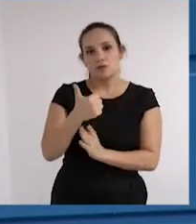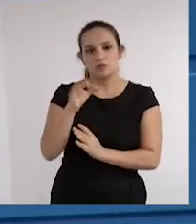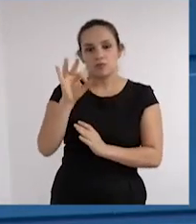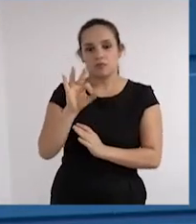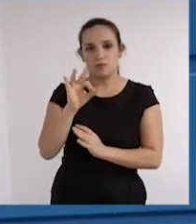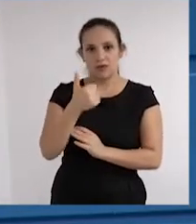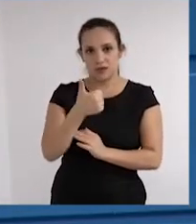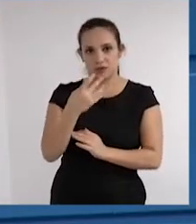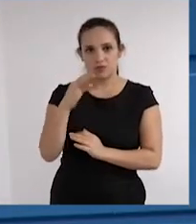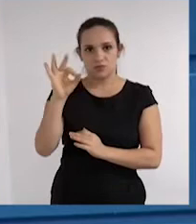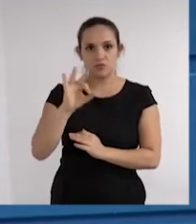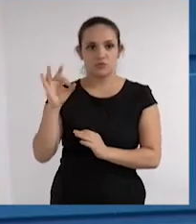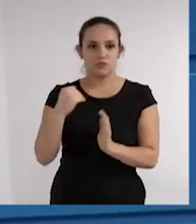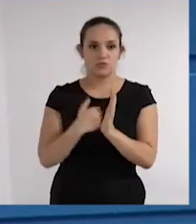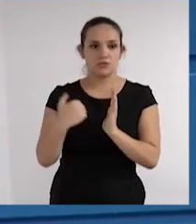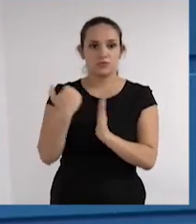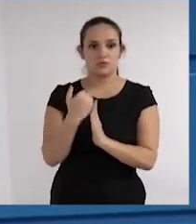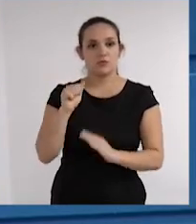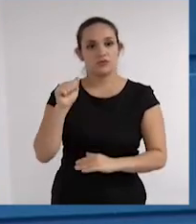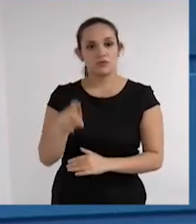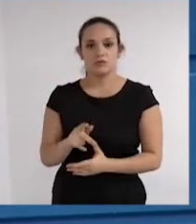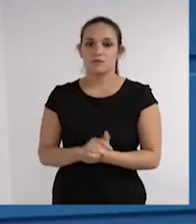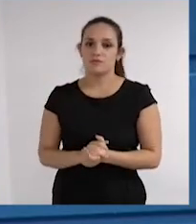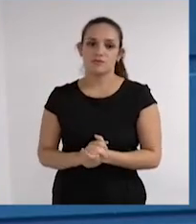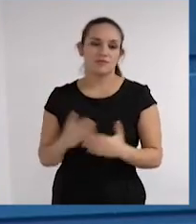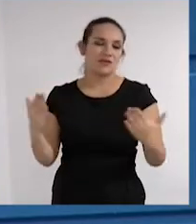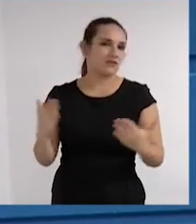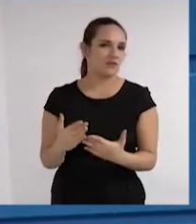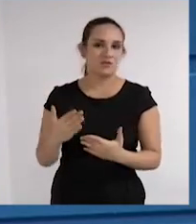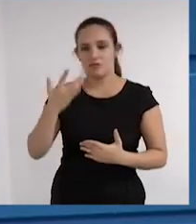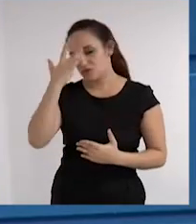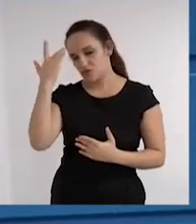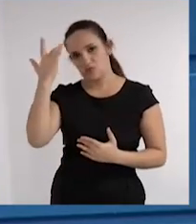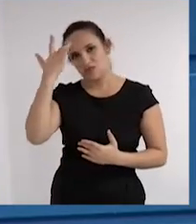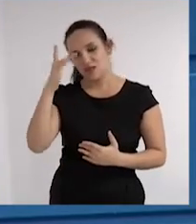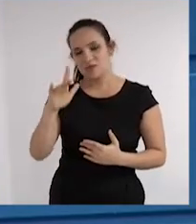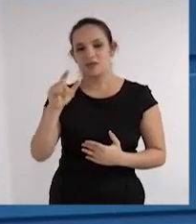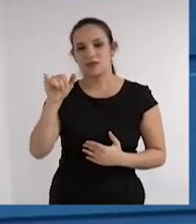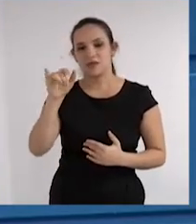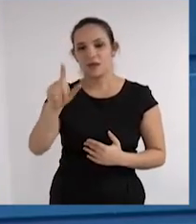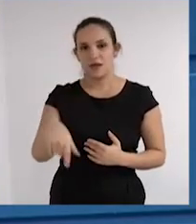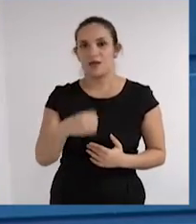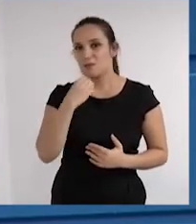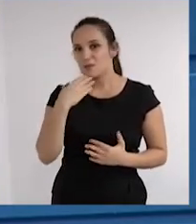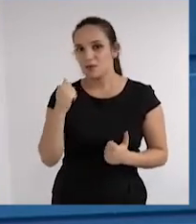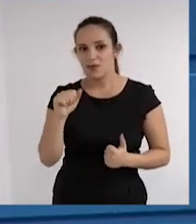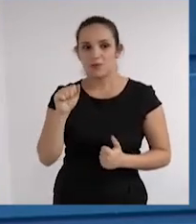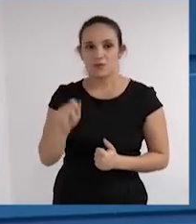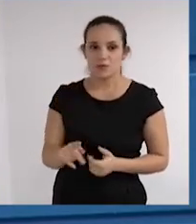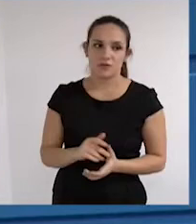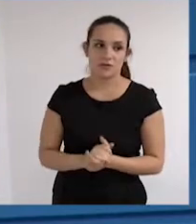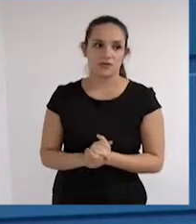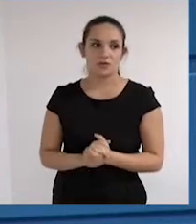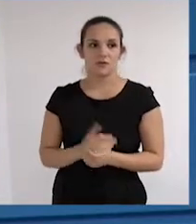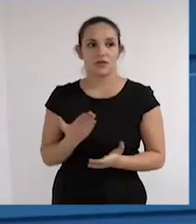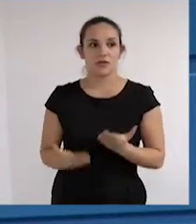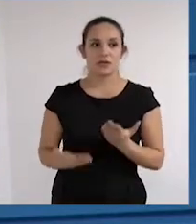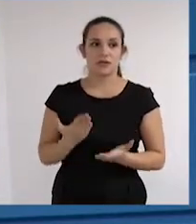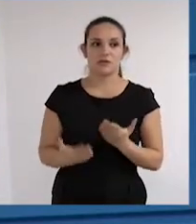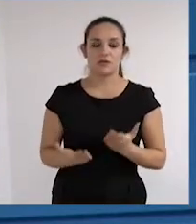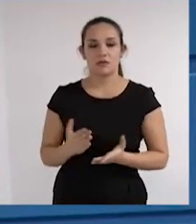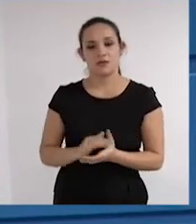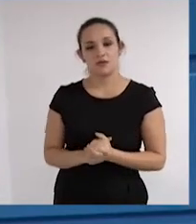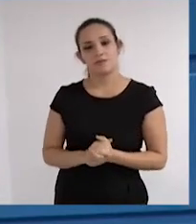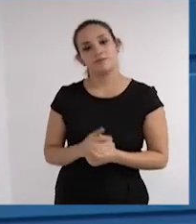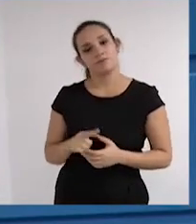servidores públicos do Mato Grosso do Sul, de ter uma previdência mais bem gerida e mais equilibrada no nosso